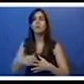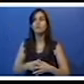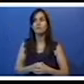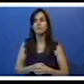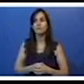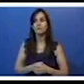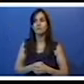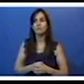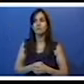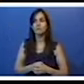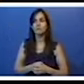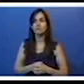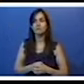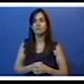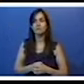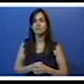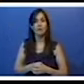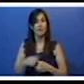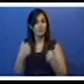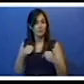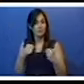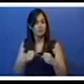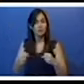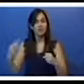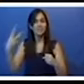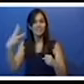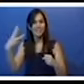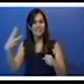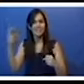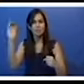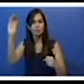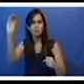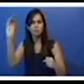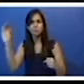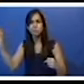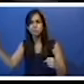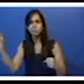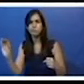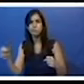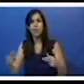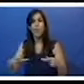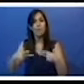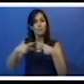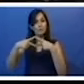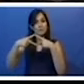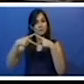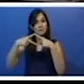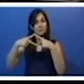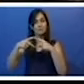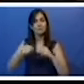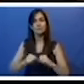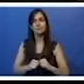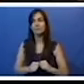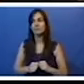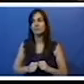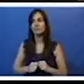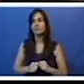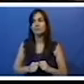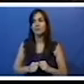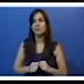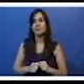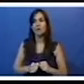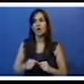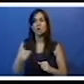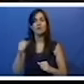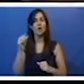3D né então o hexágono ele precisa de três losangos gente não é losango-lo